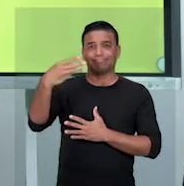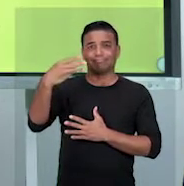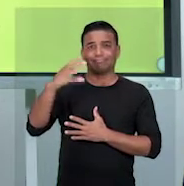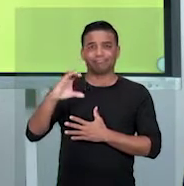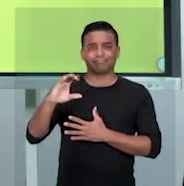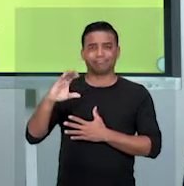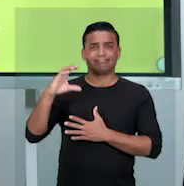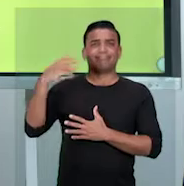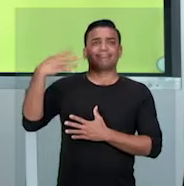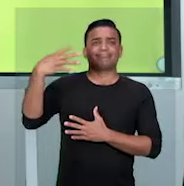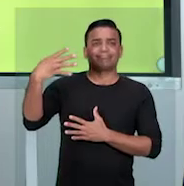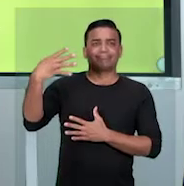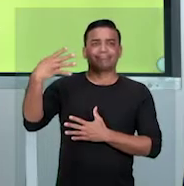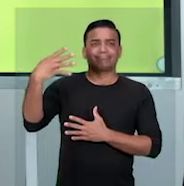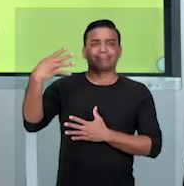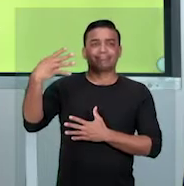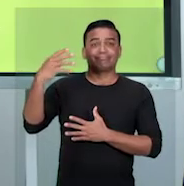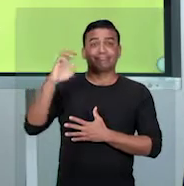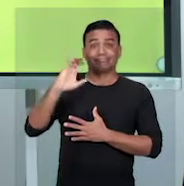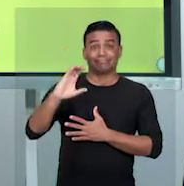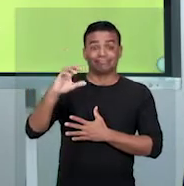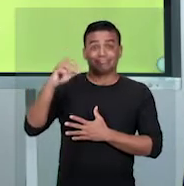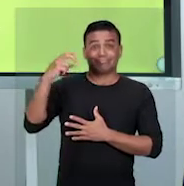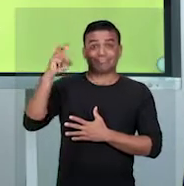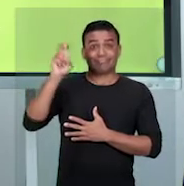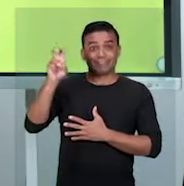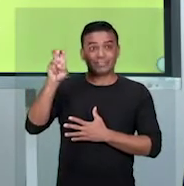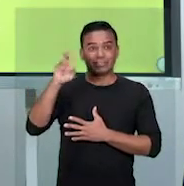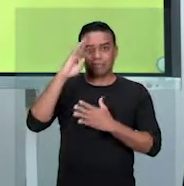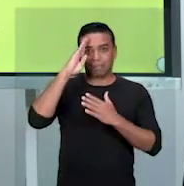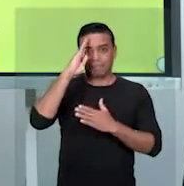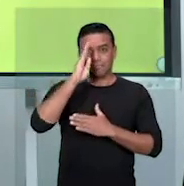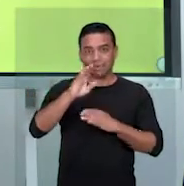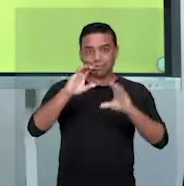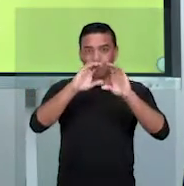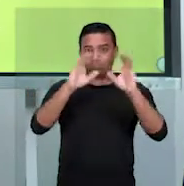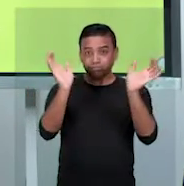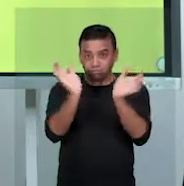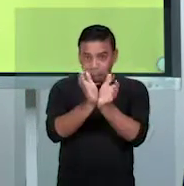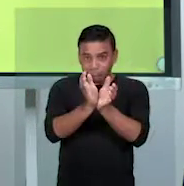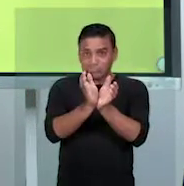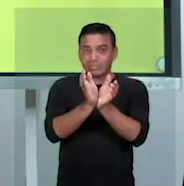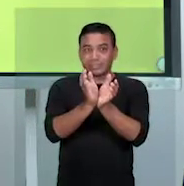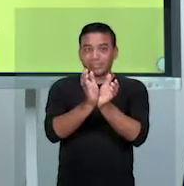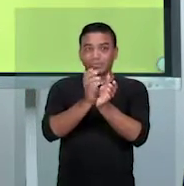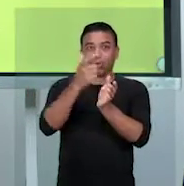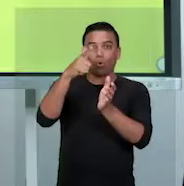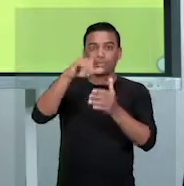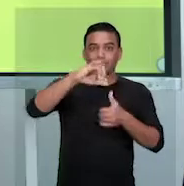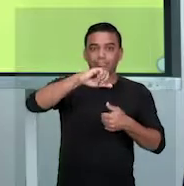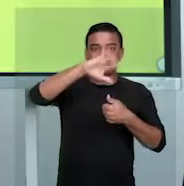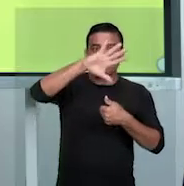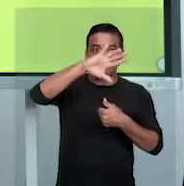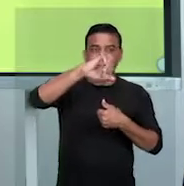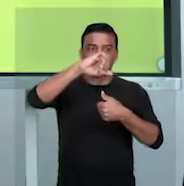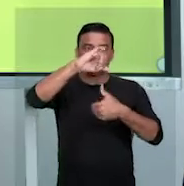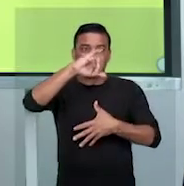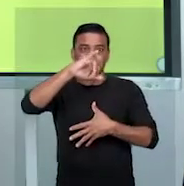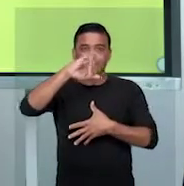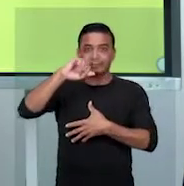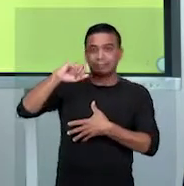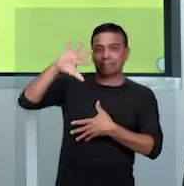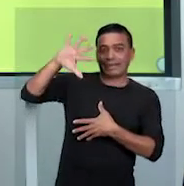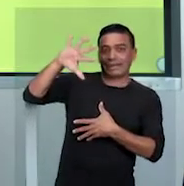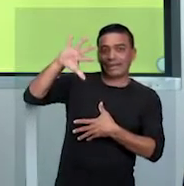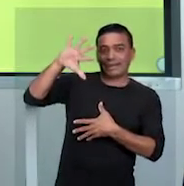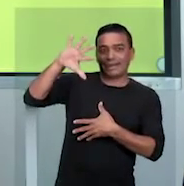aqui. Bom, eu vou ter isso daqui de cadeia principal e essas aqui de ramificação. Olha só,